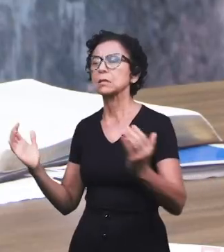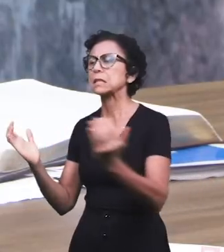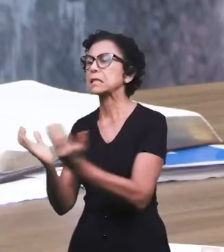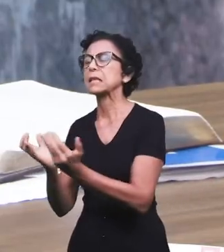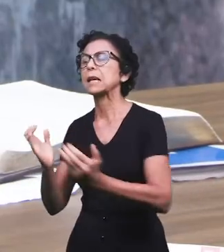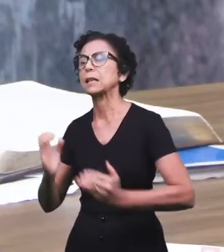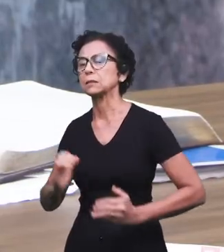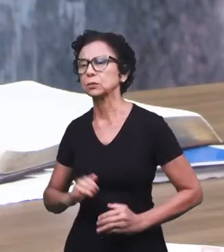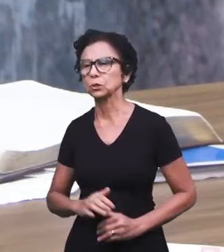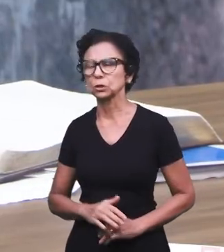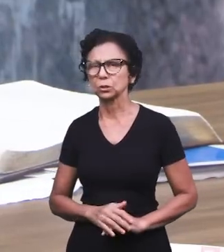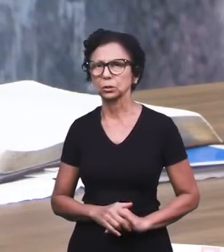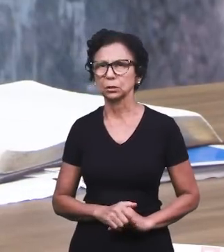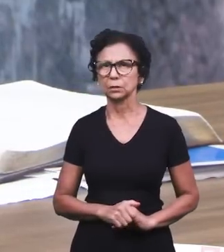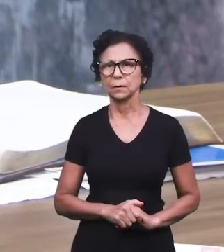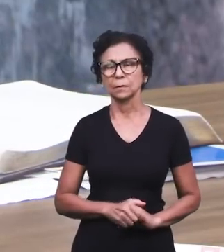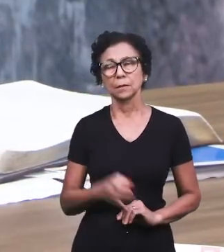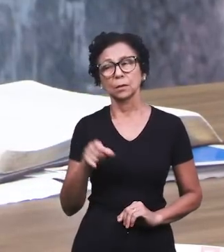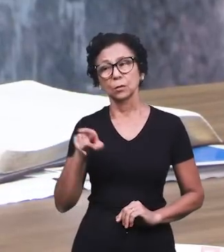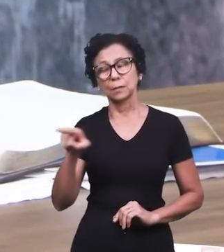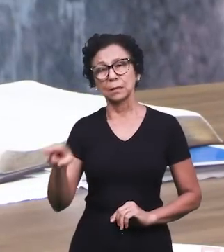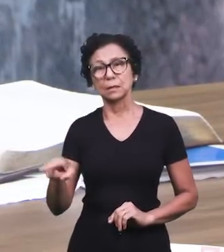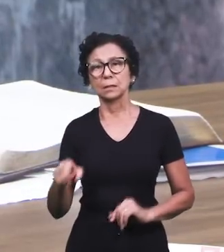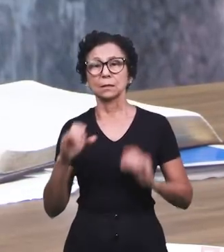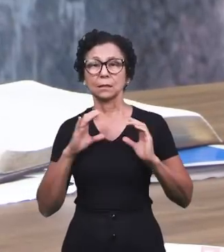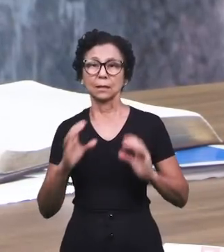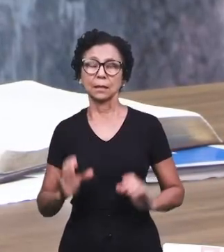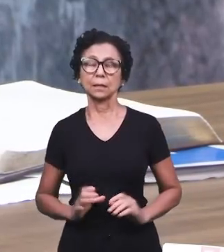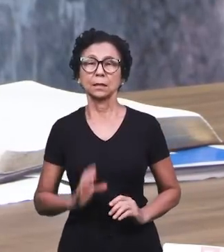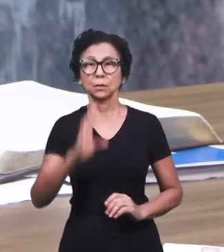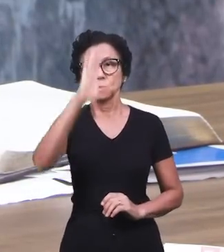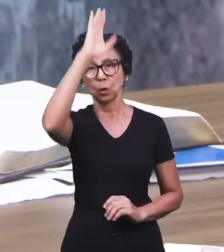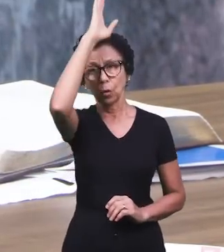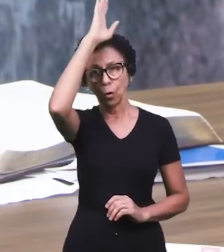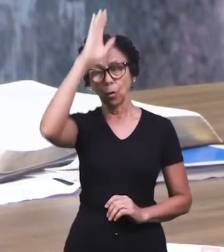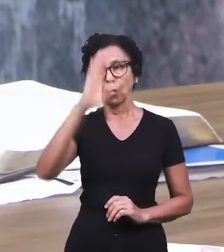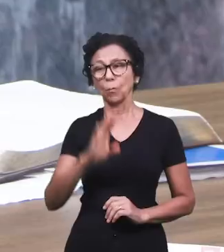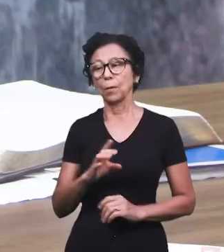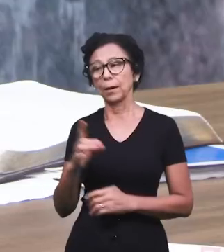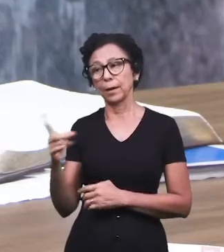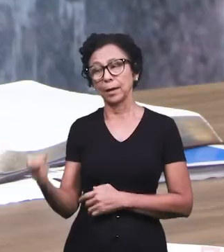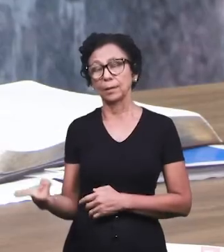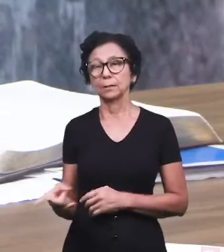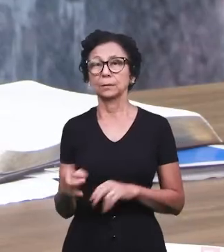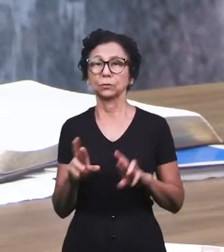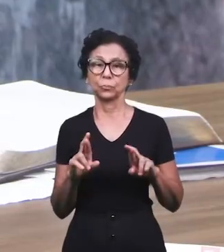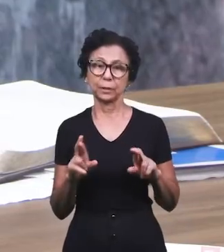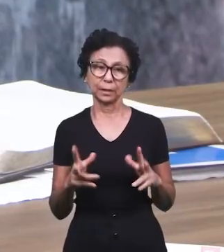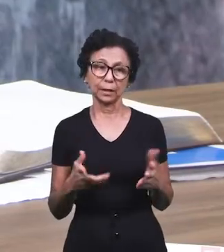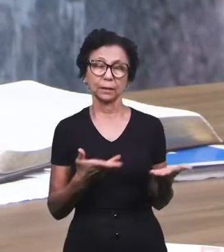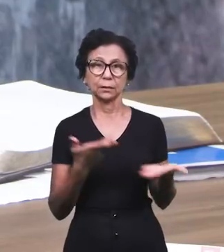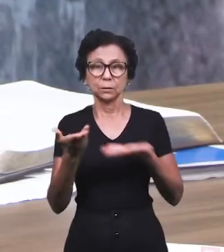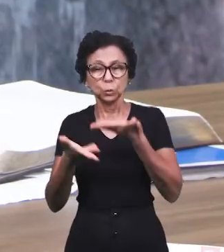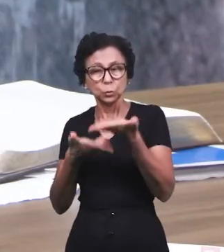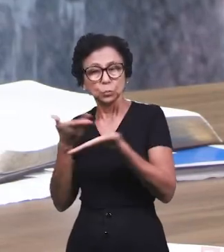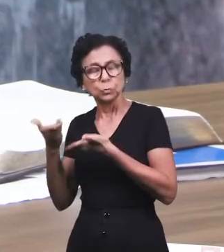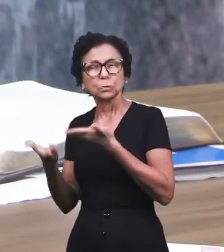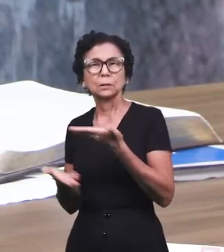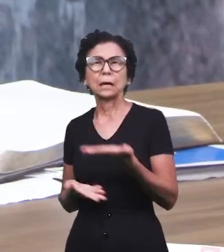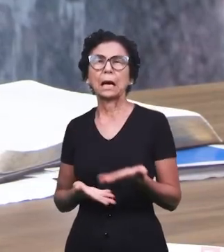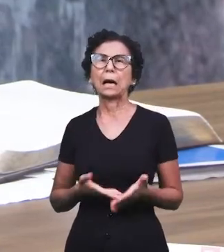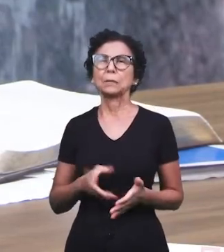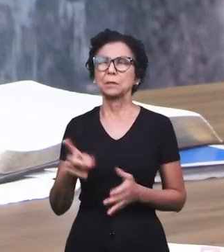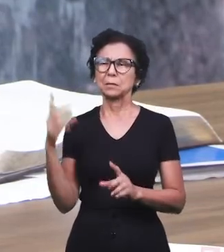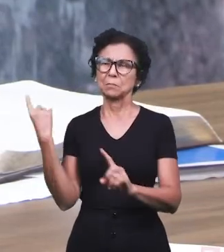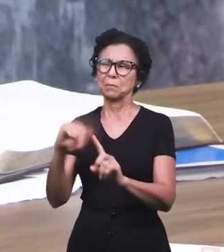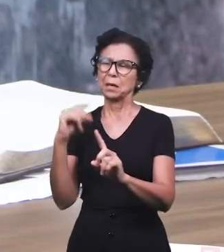capturava. Quando eles tinham cidadania romana, o tratamento era diferente, mas de um modo geral havia açoites, havia maus